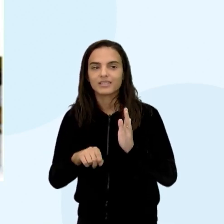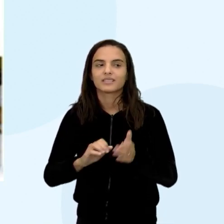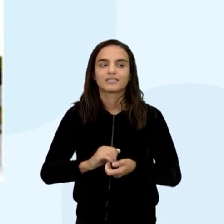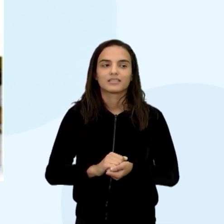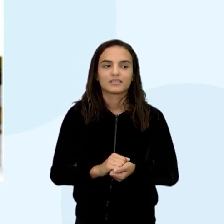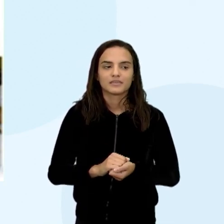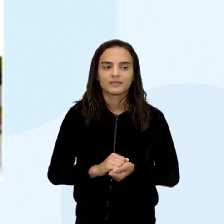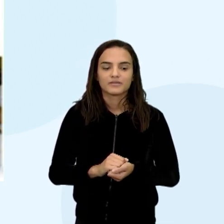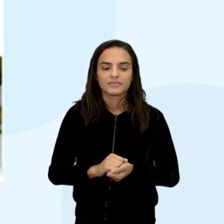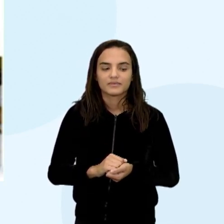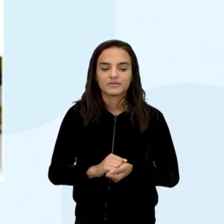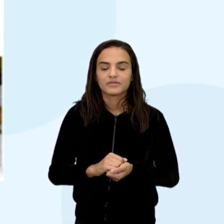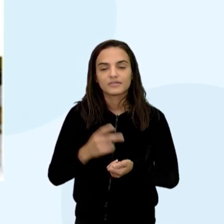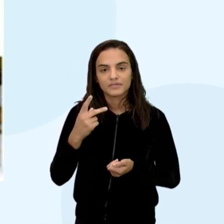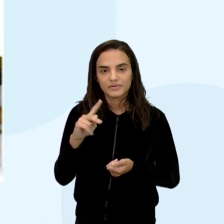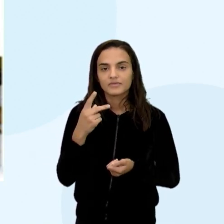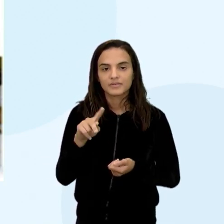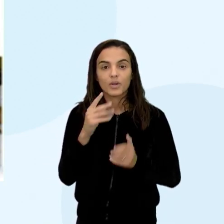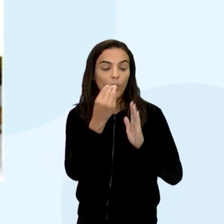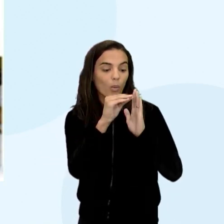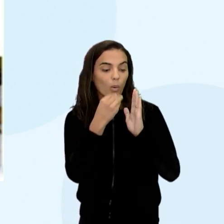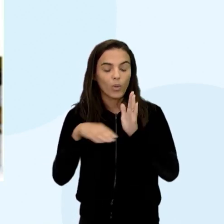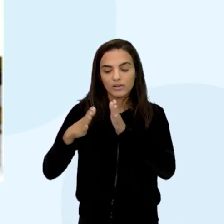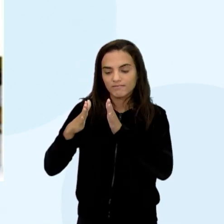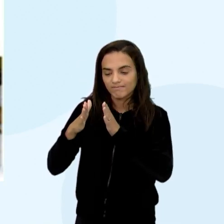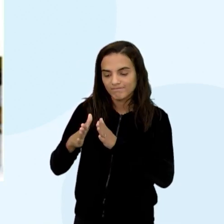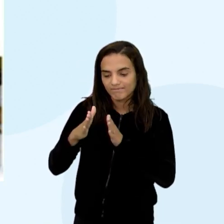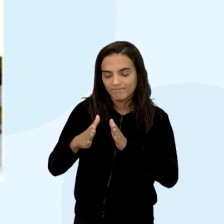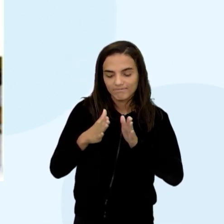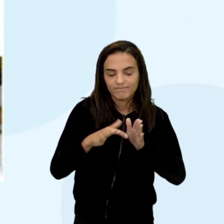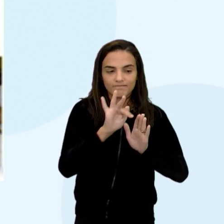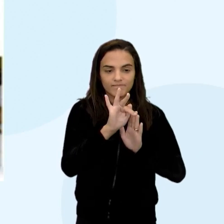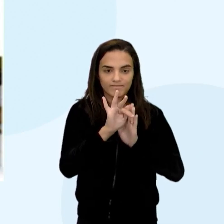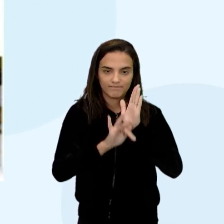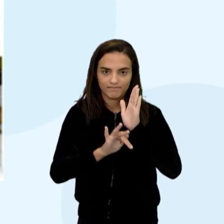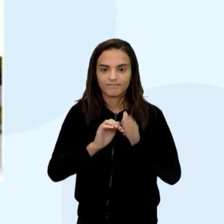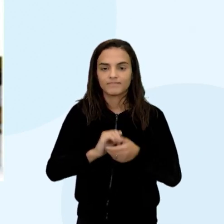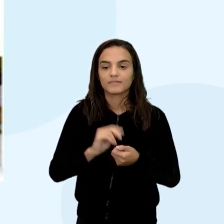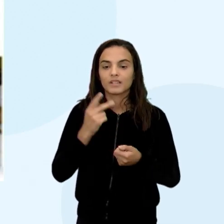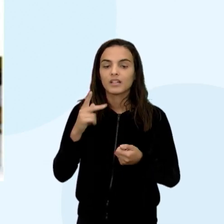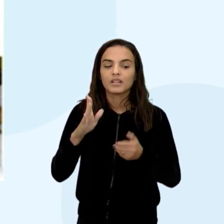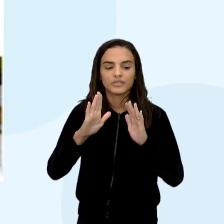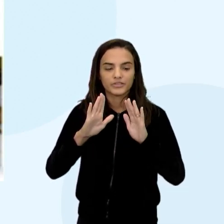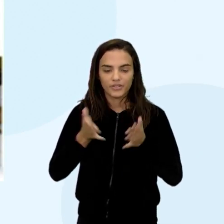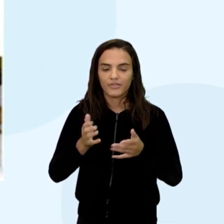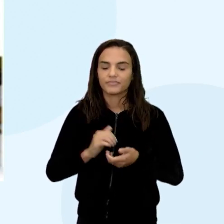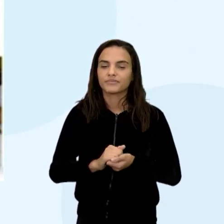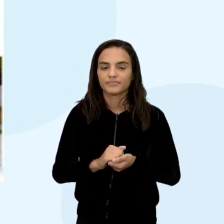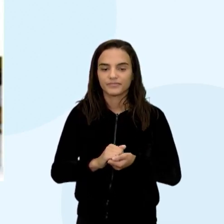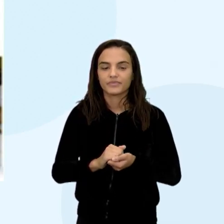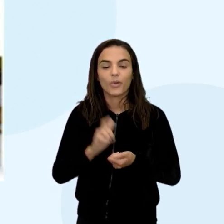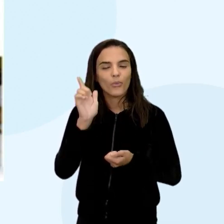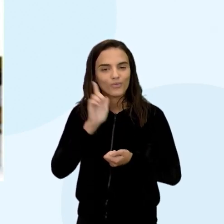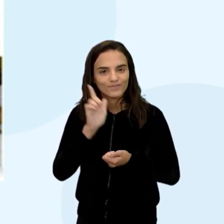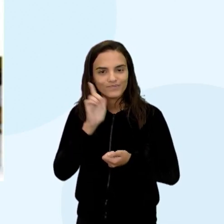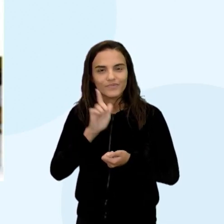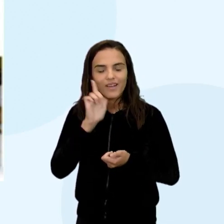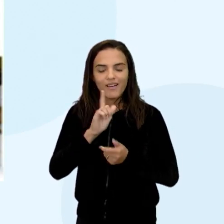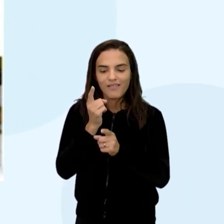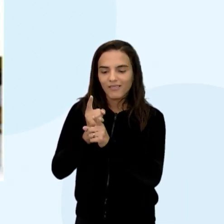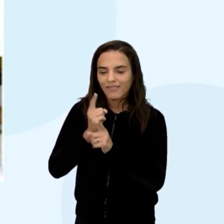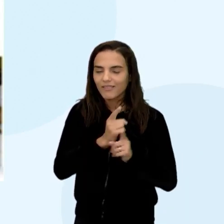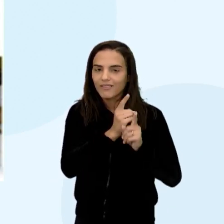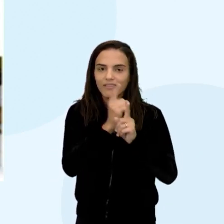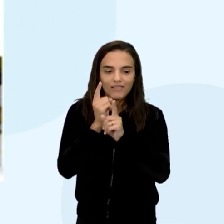Nesse caso aí, ele está colocando em ordem um texto. Então, ele já avançou, ele já consegue